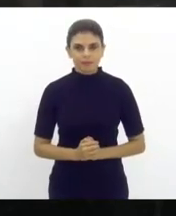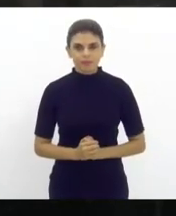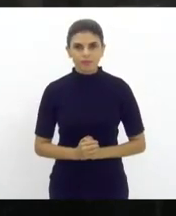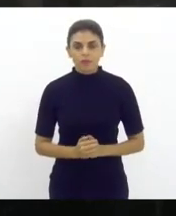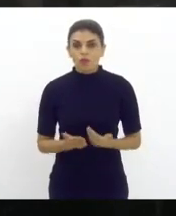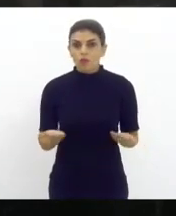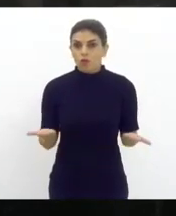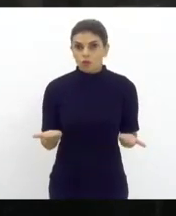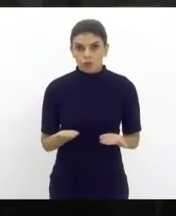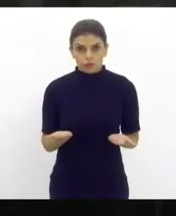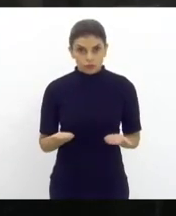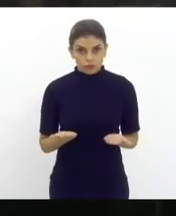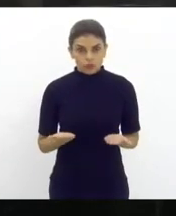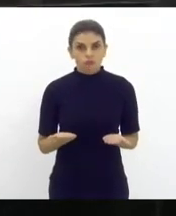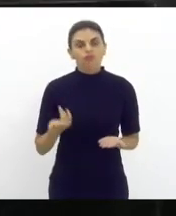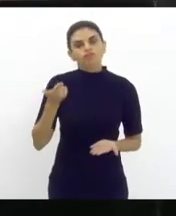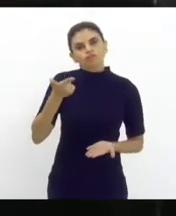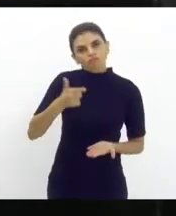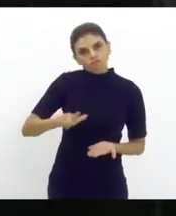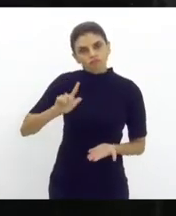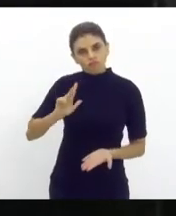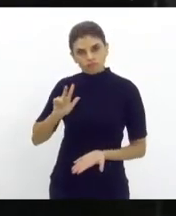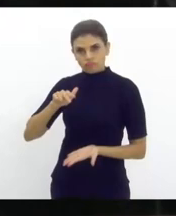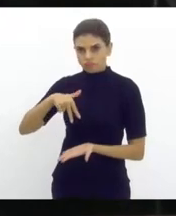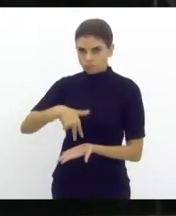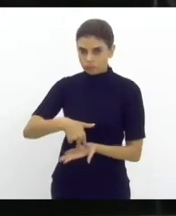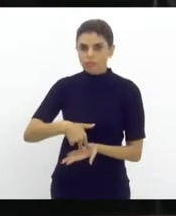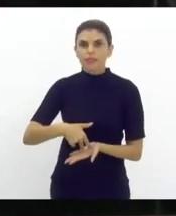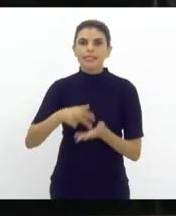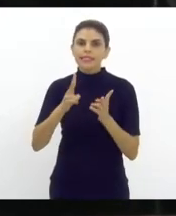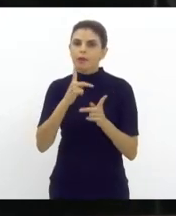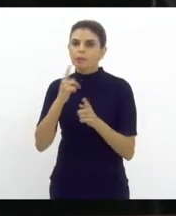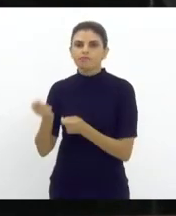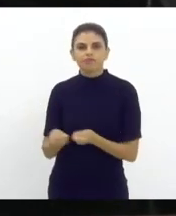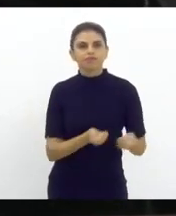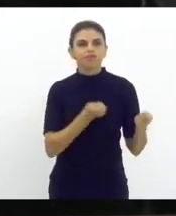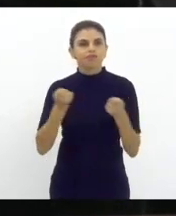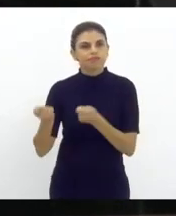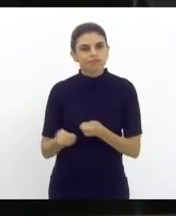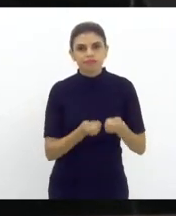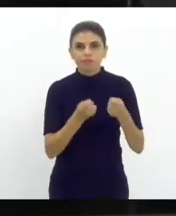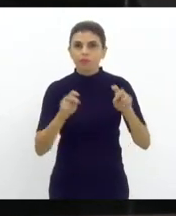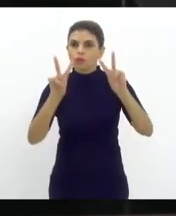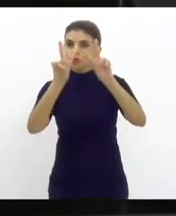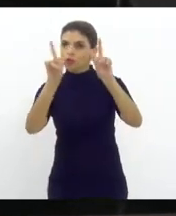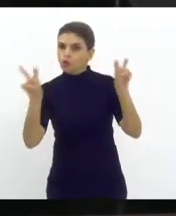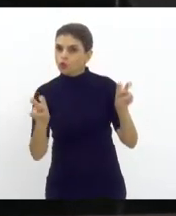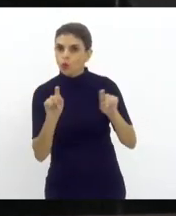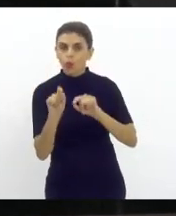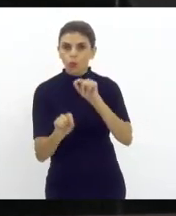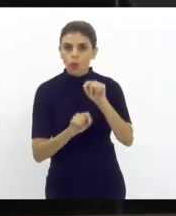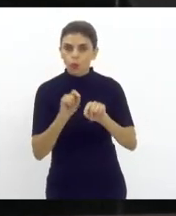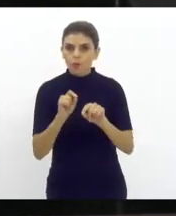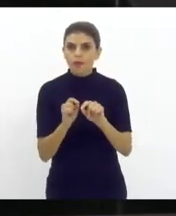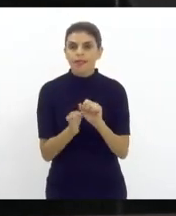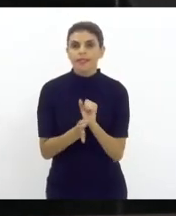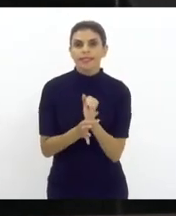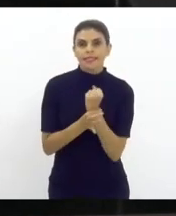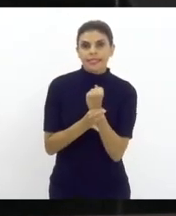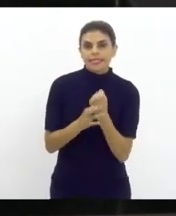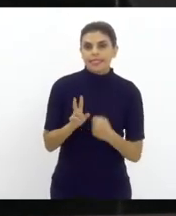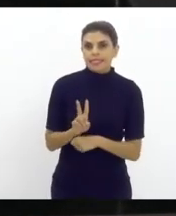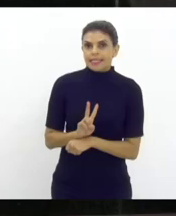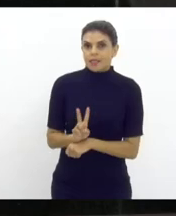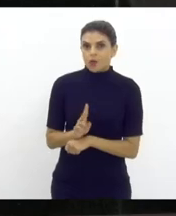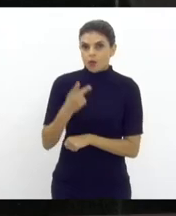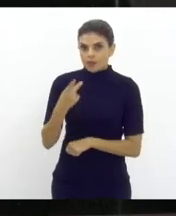e Hoje venho mais uma vez aqui tem falado constantemente a questão da segurança pública no estado